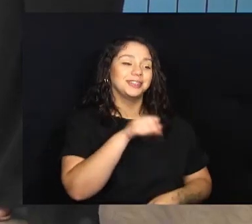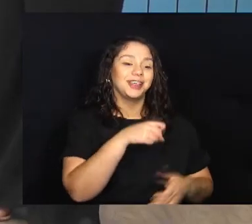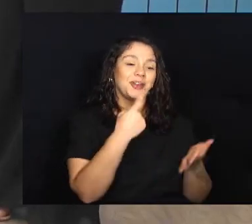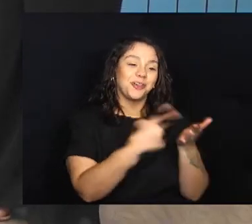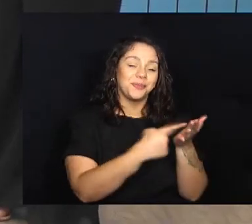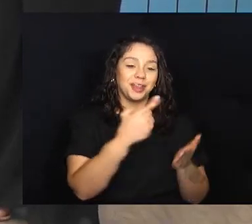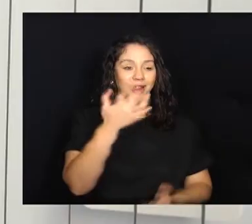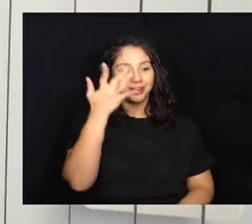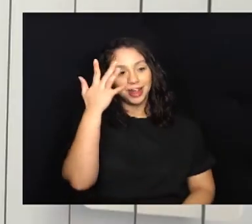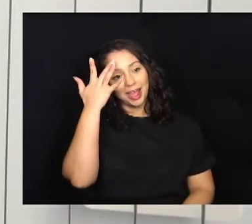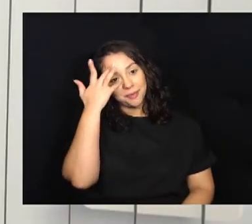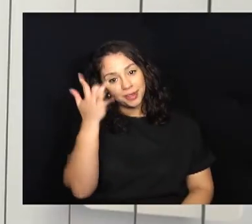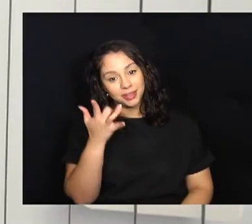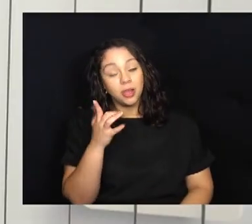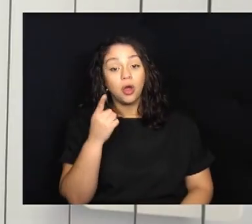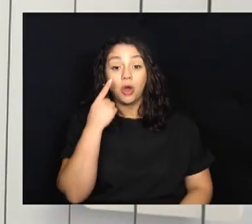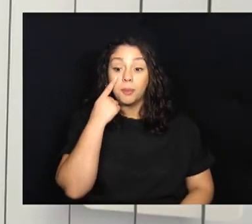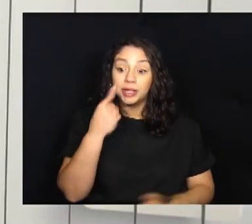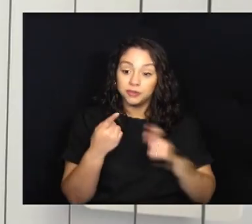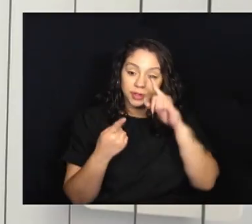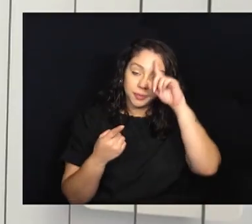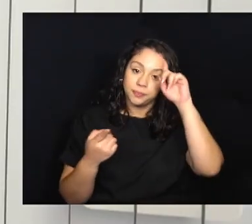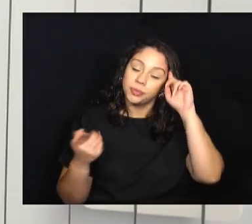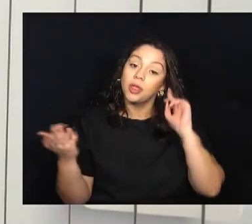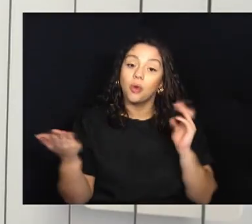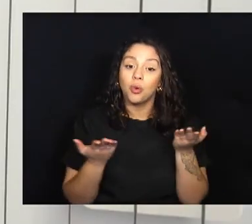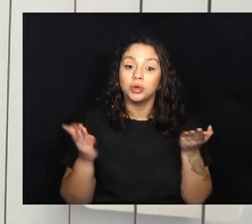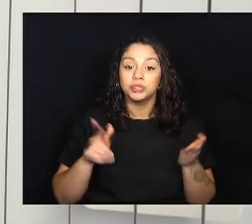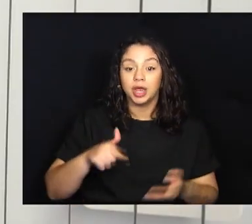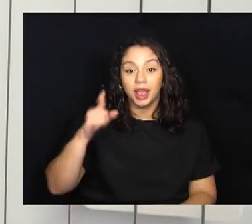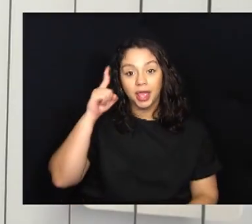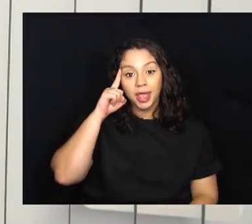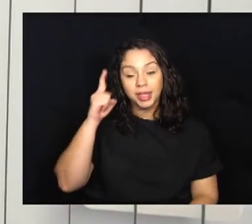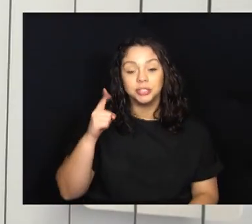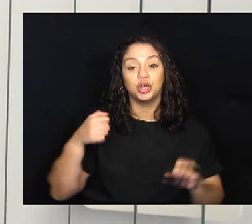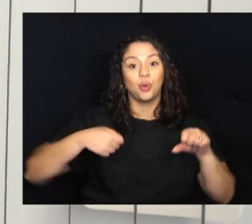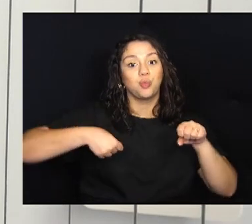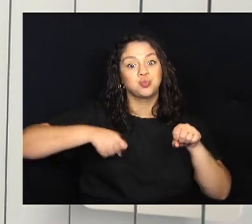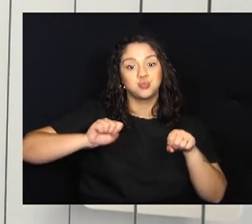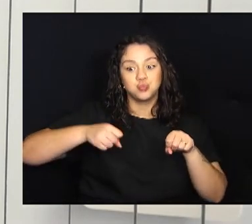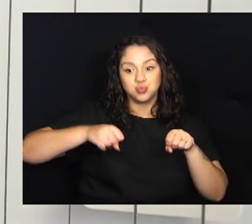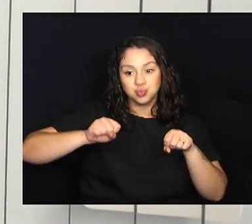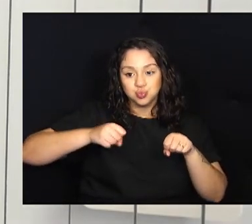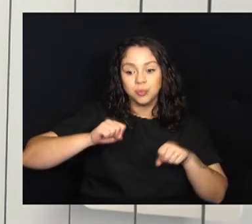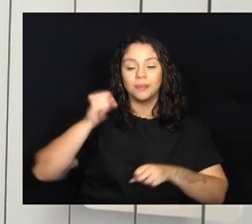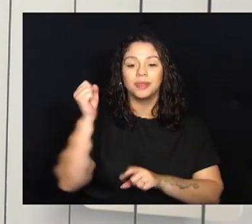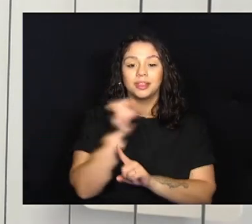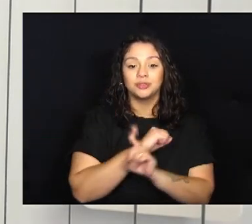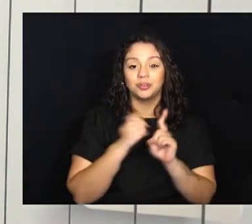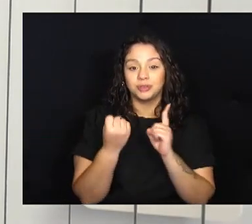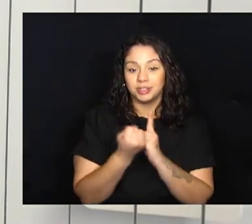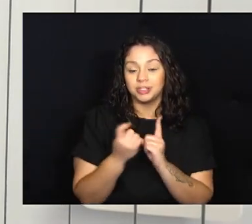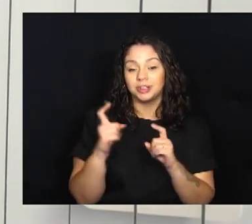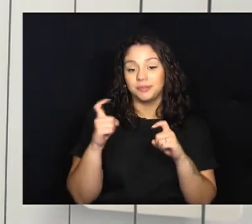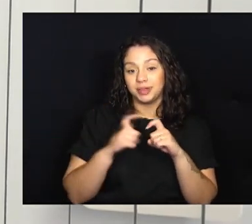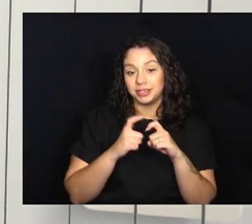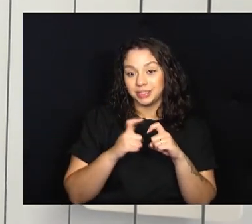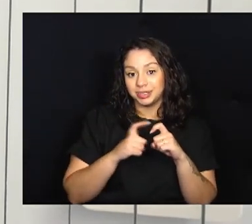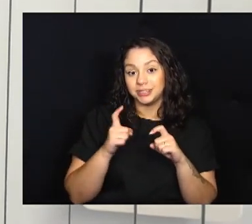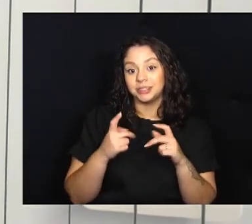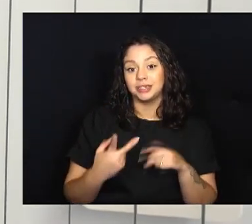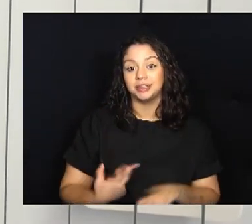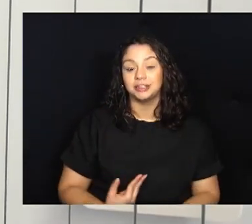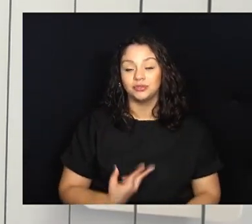para a Mirna Abreu, mas olha só, hein? Hoje é o dia do motociclista e a Sociedade de Medicina e Cirurgia